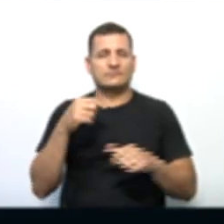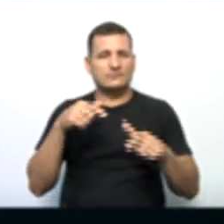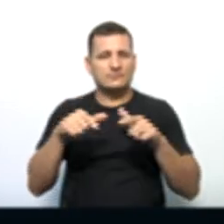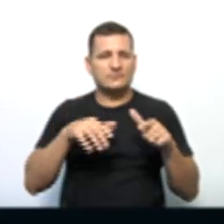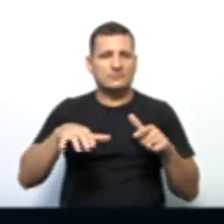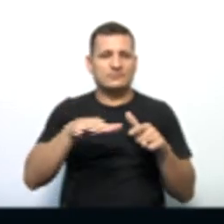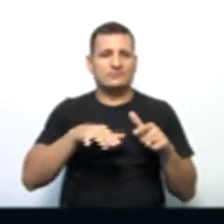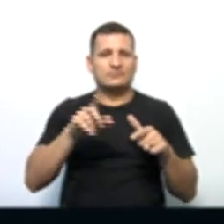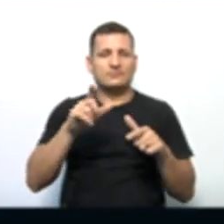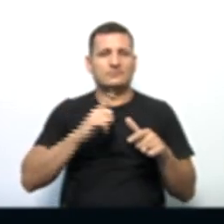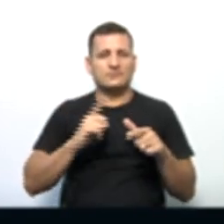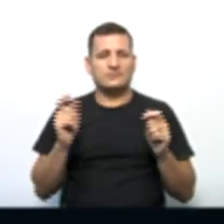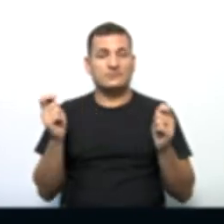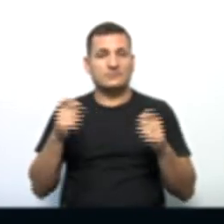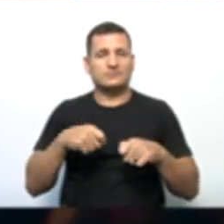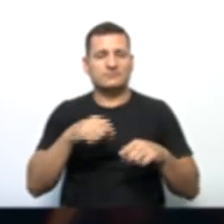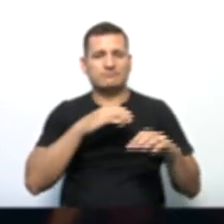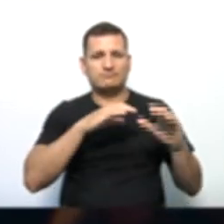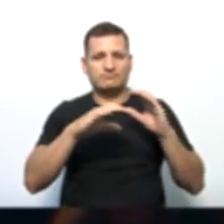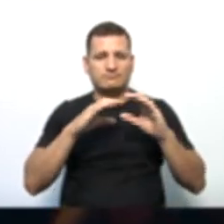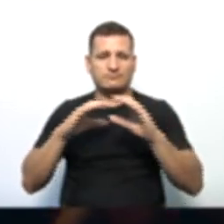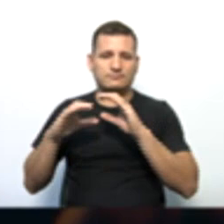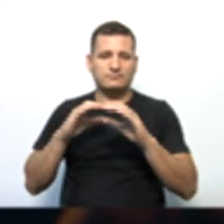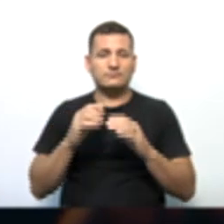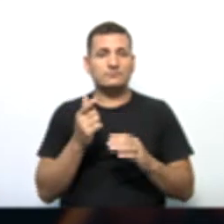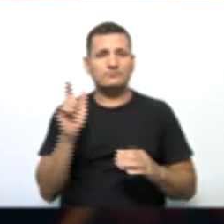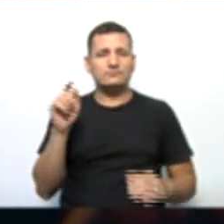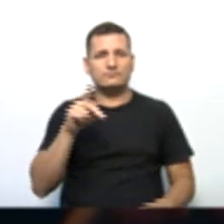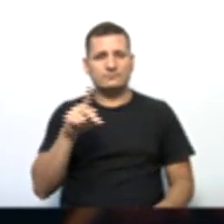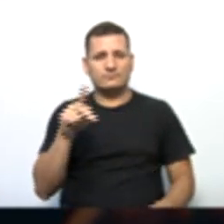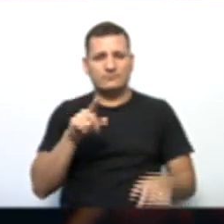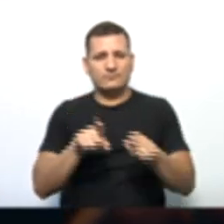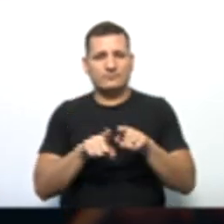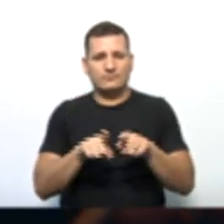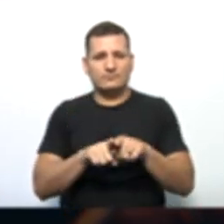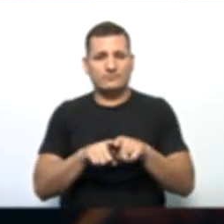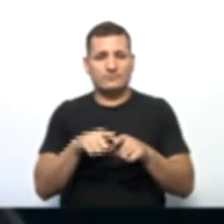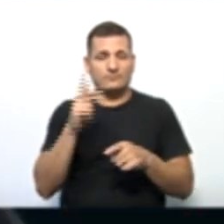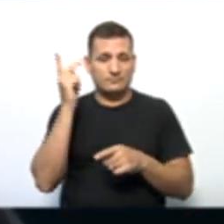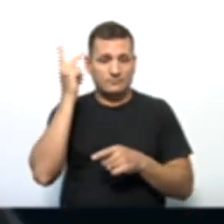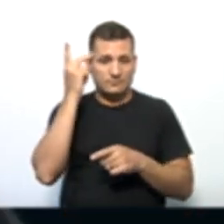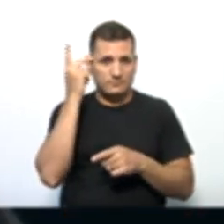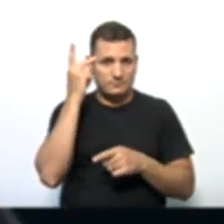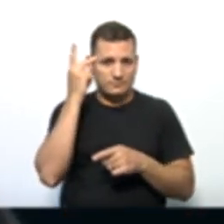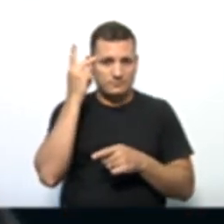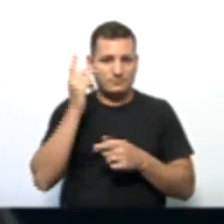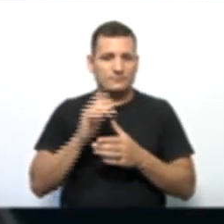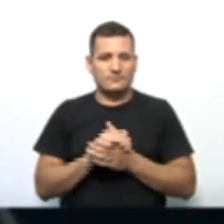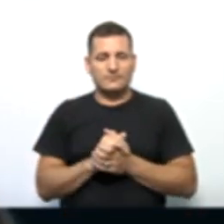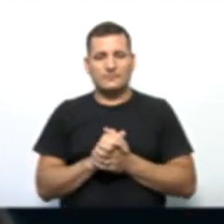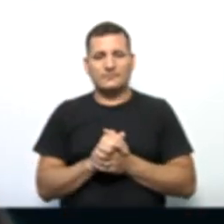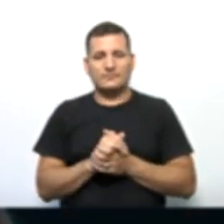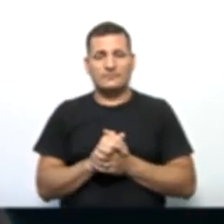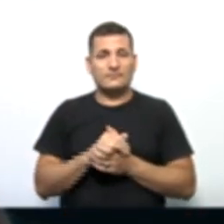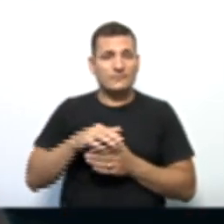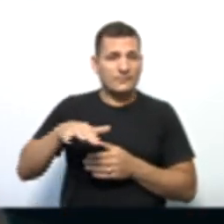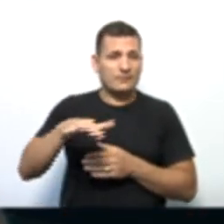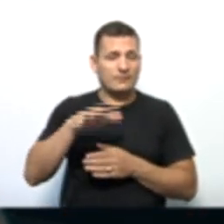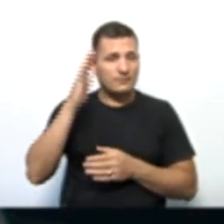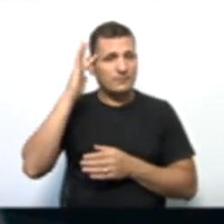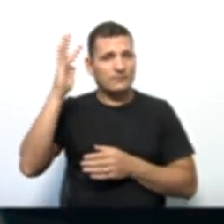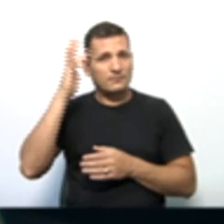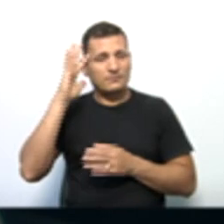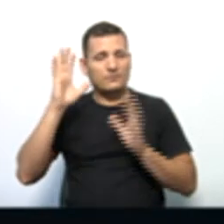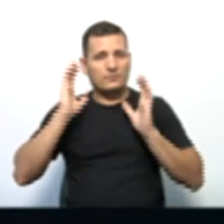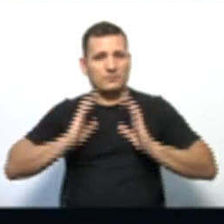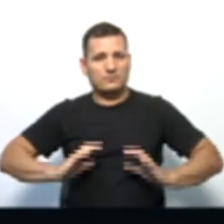uma ótima capacidade de comunicação. Um outro professor também de São Paulo, que tem trabalhado muito nessa área da reflexão sobre as